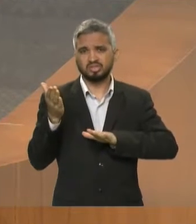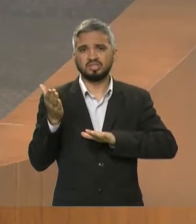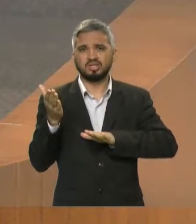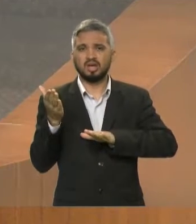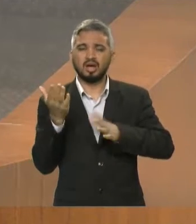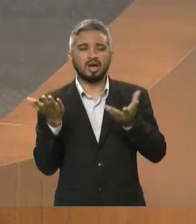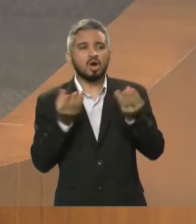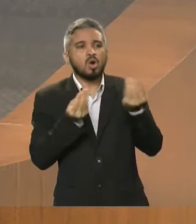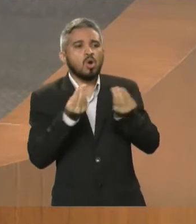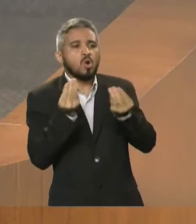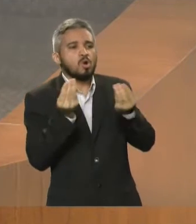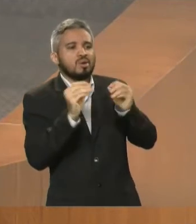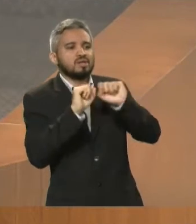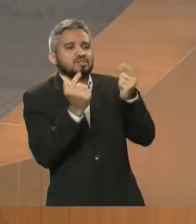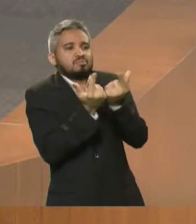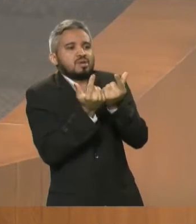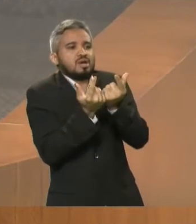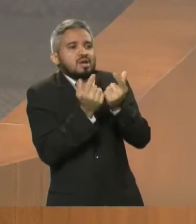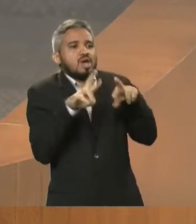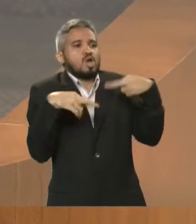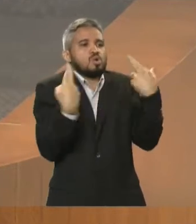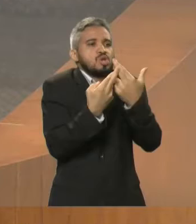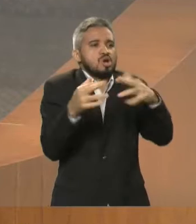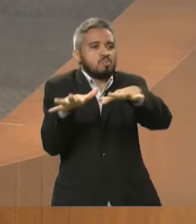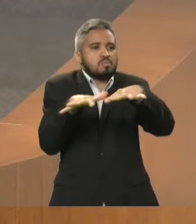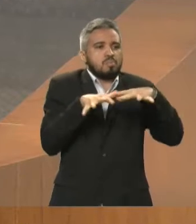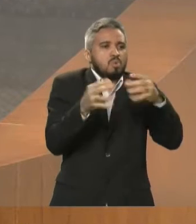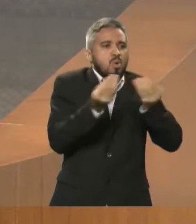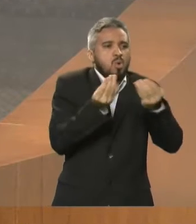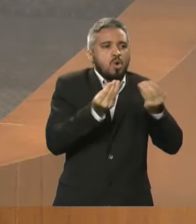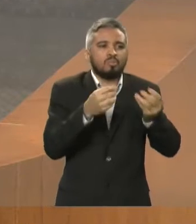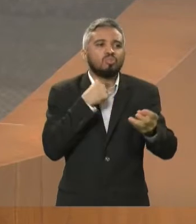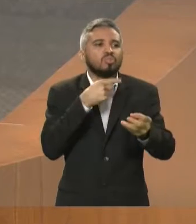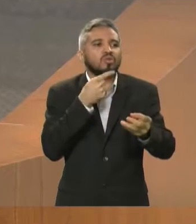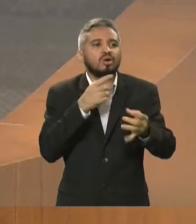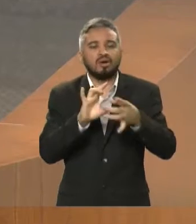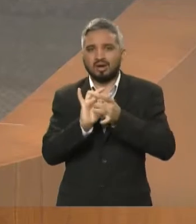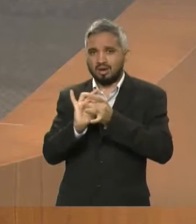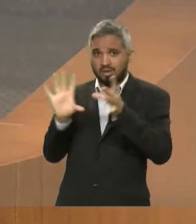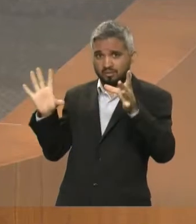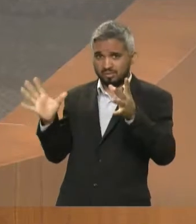não tem como reunir a casa, não tem como reunir a Assembleia, e aí já está autorizado.